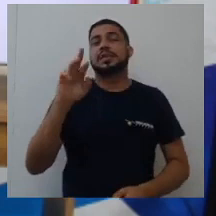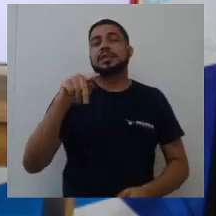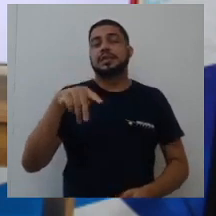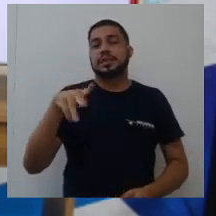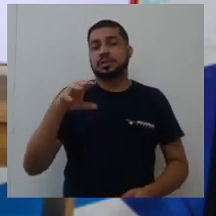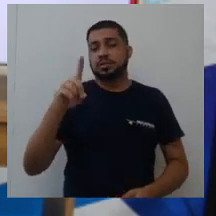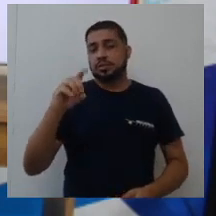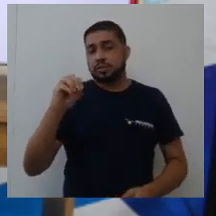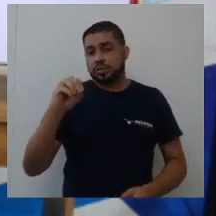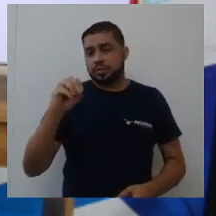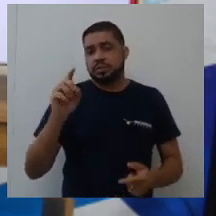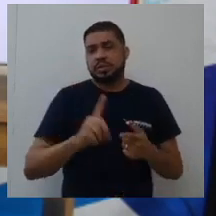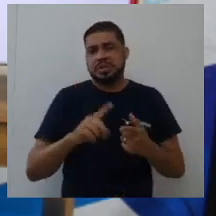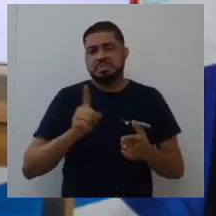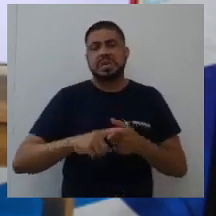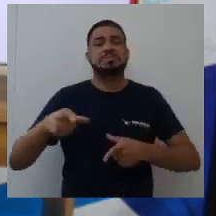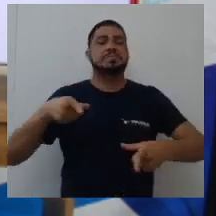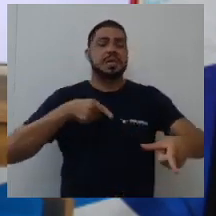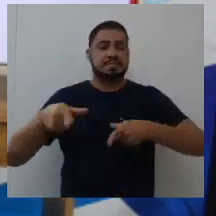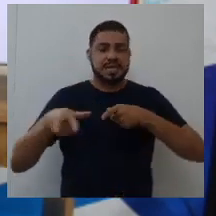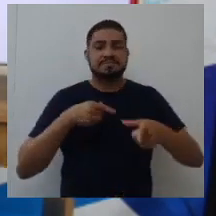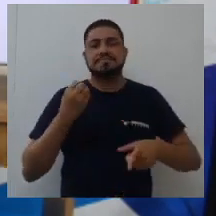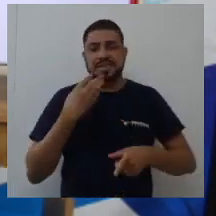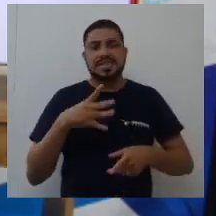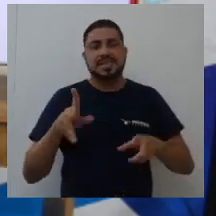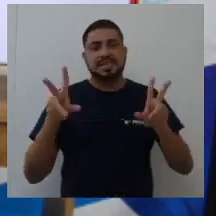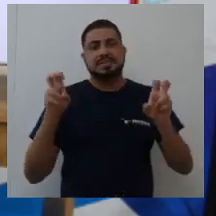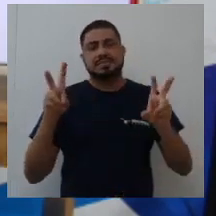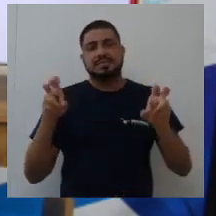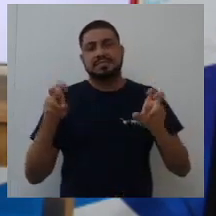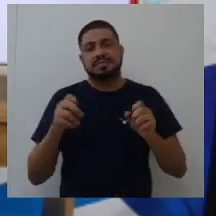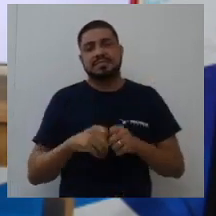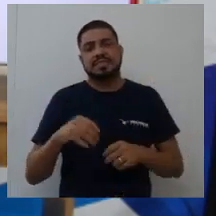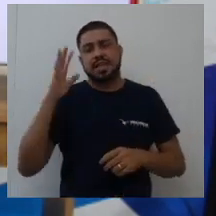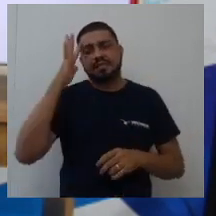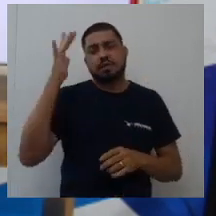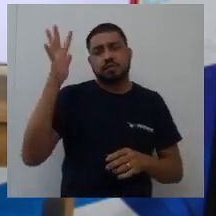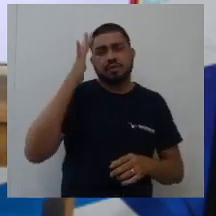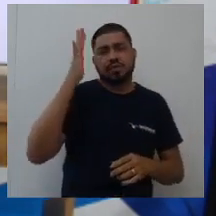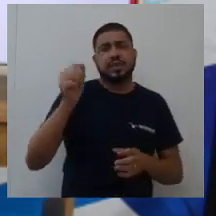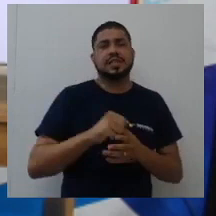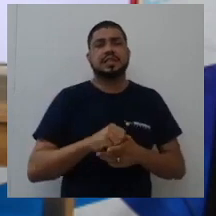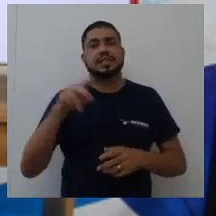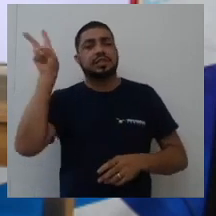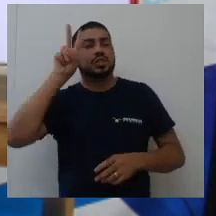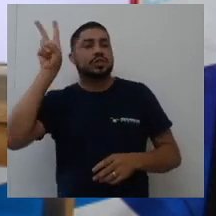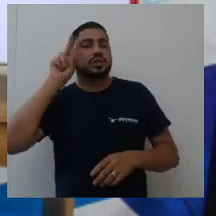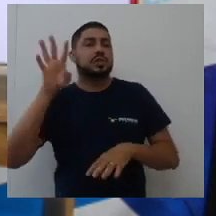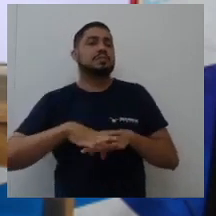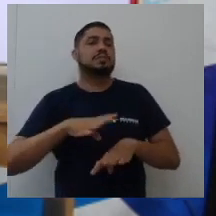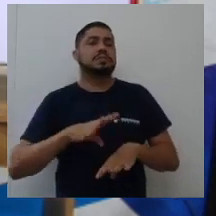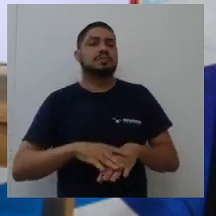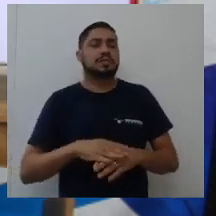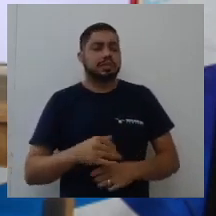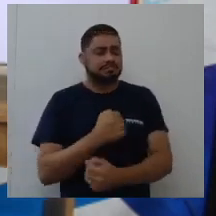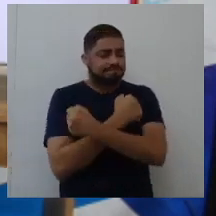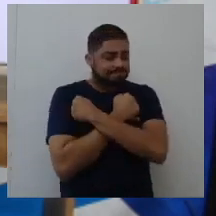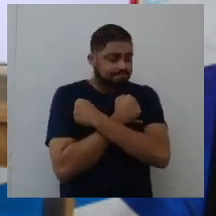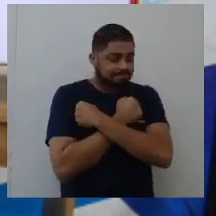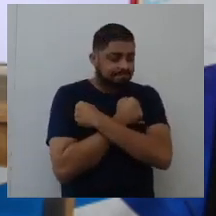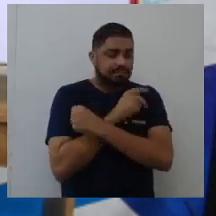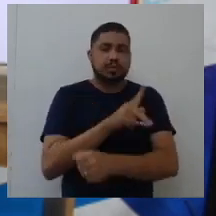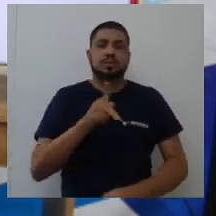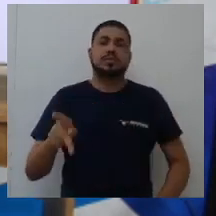Neto, também é um cara que trabalha muito bem essa temática na filosofia, na história da matemática. Então, um grande abraço aí pro